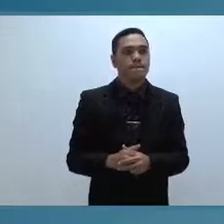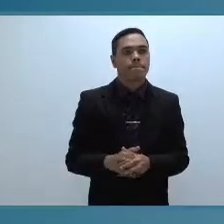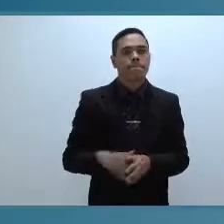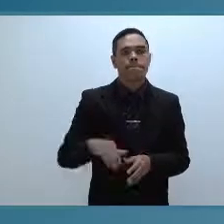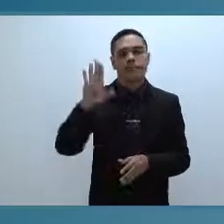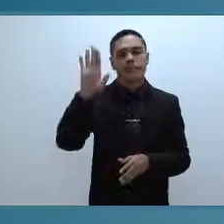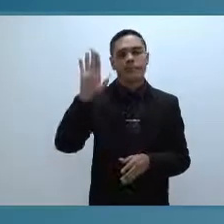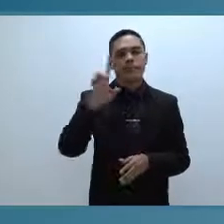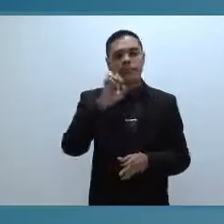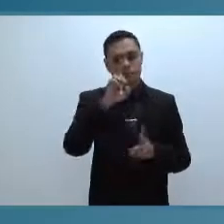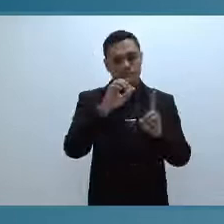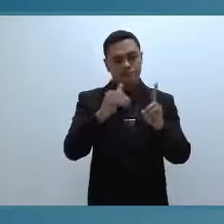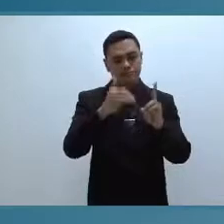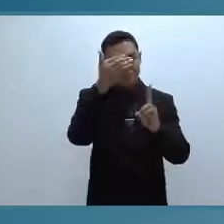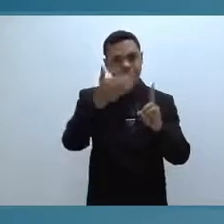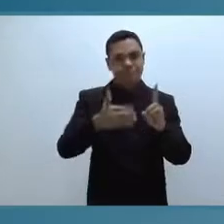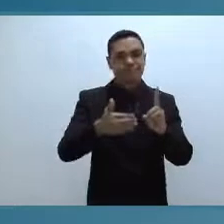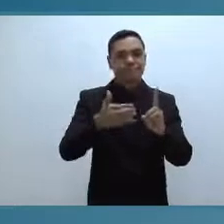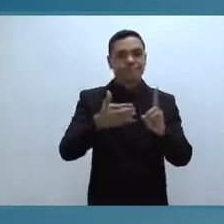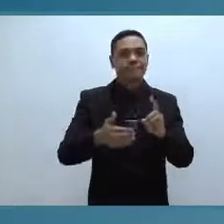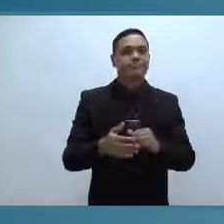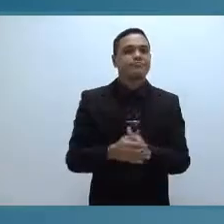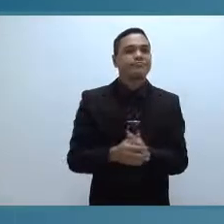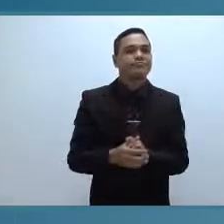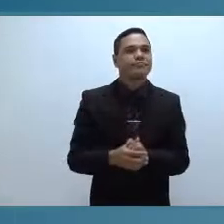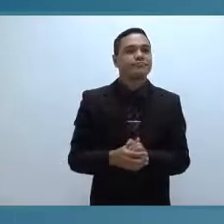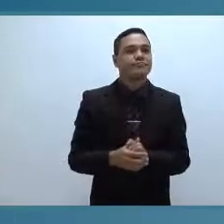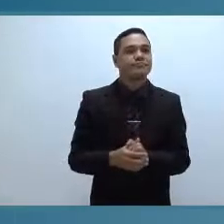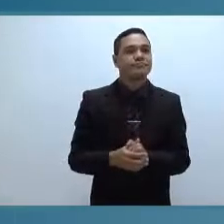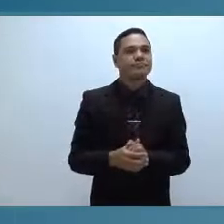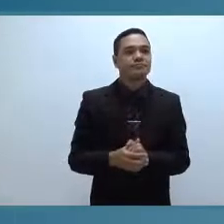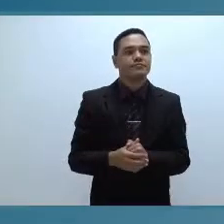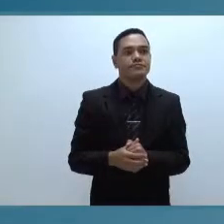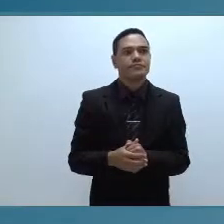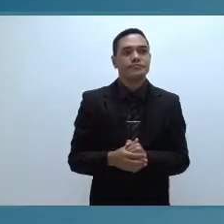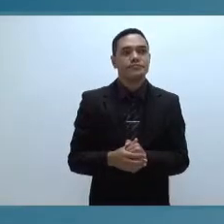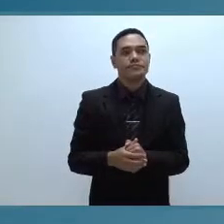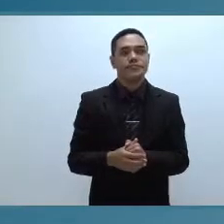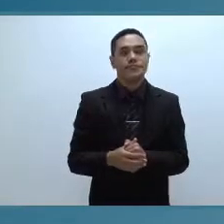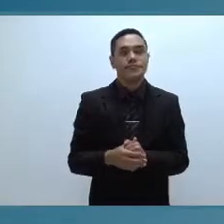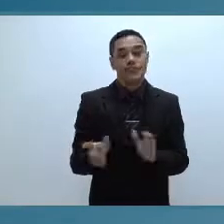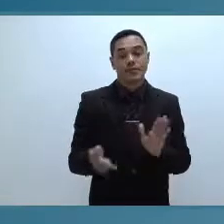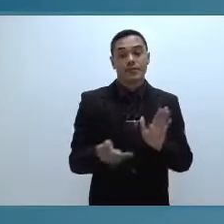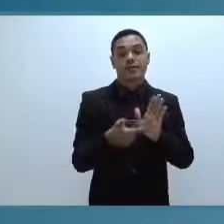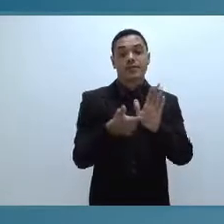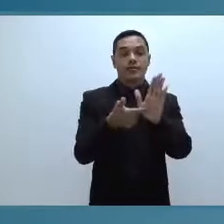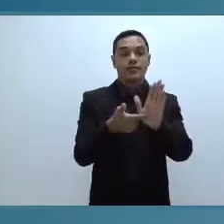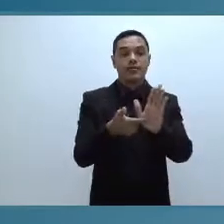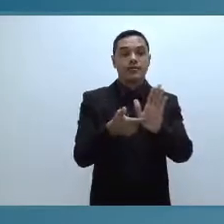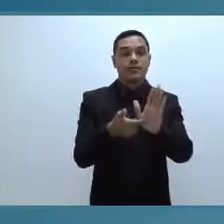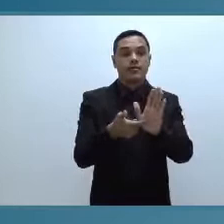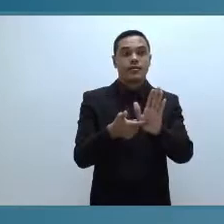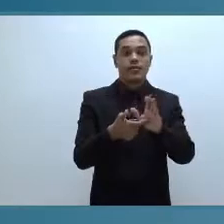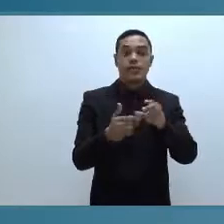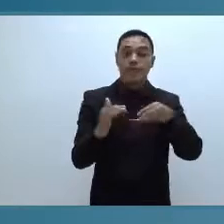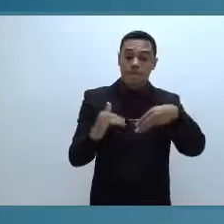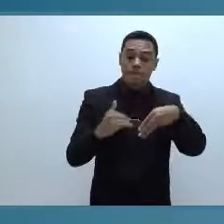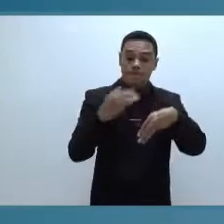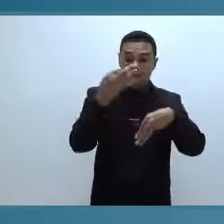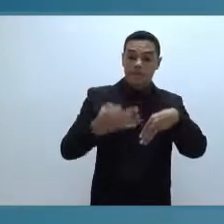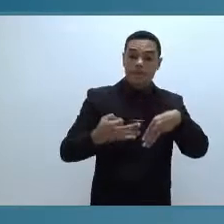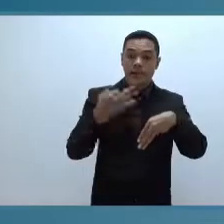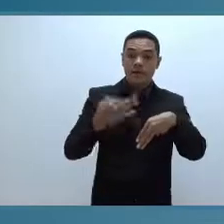Só para explicar melhor, o refluo nesse aspecto, quando o magistrado não